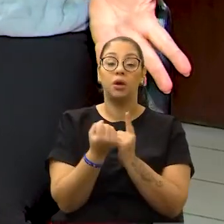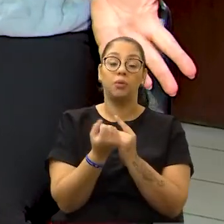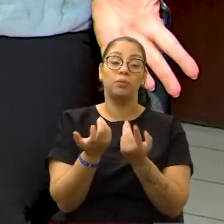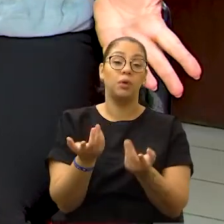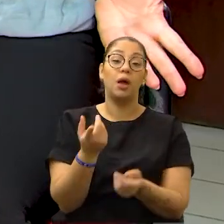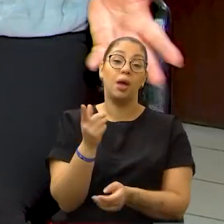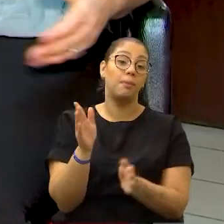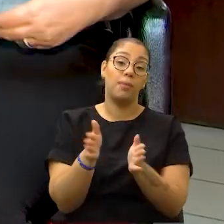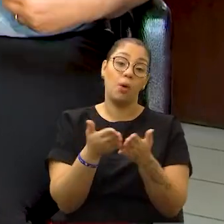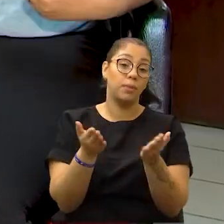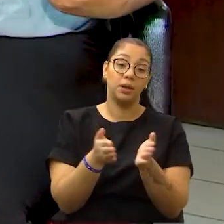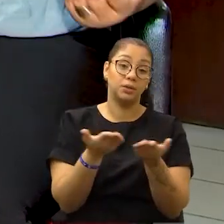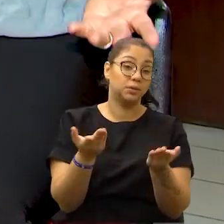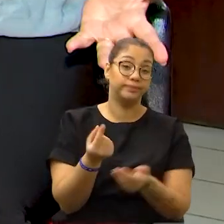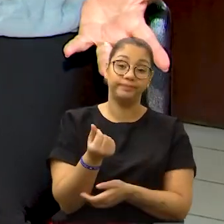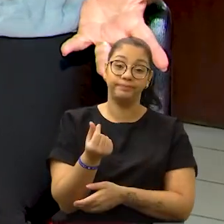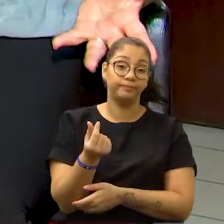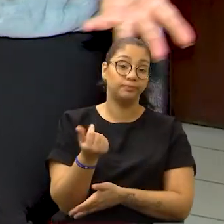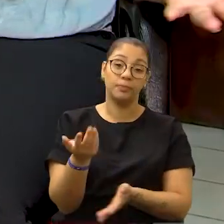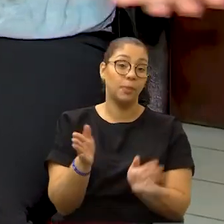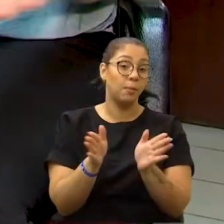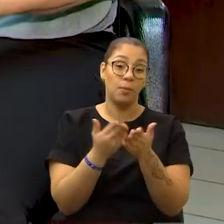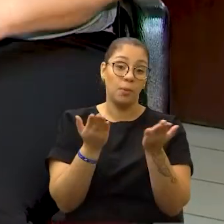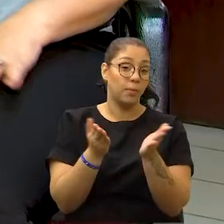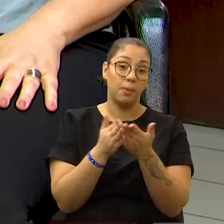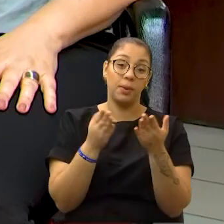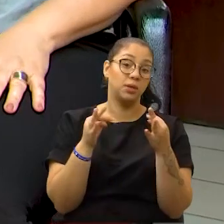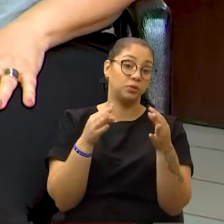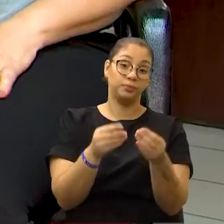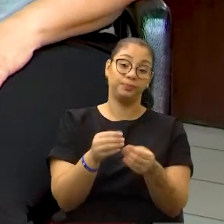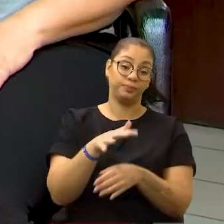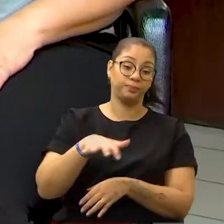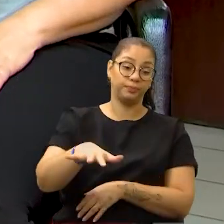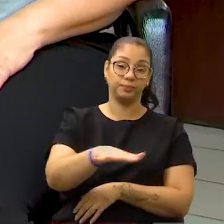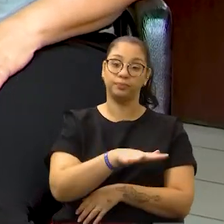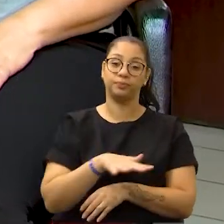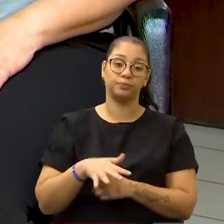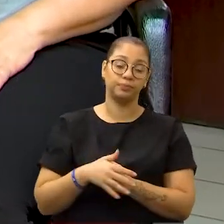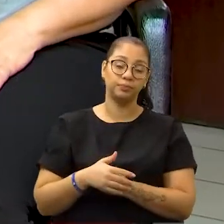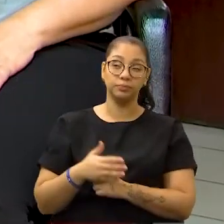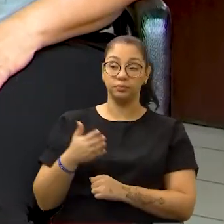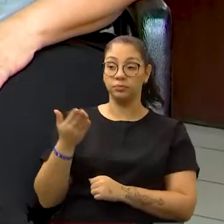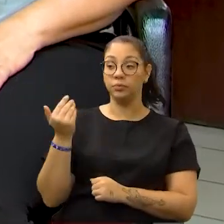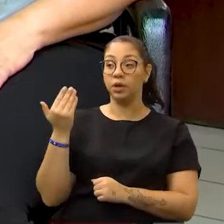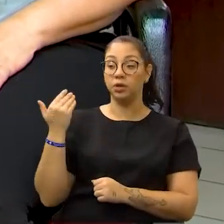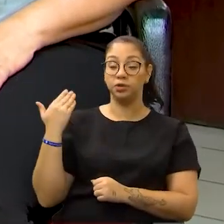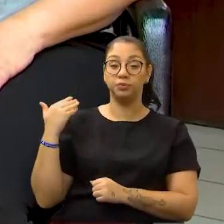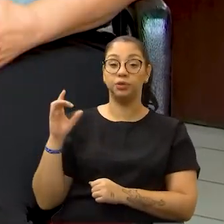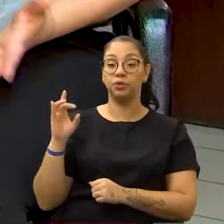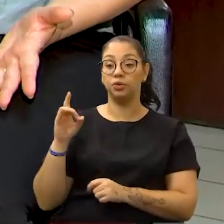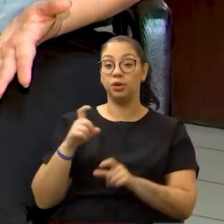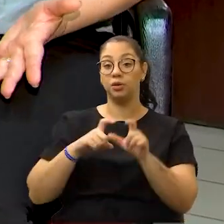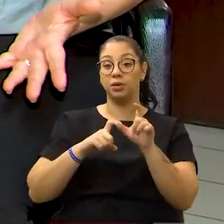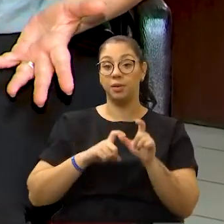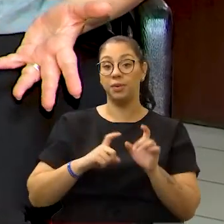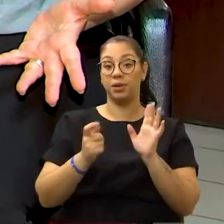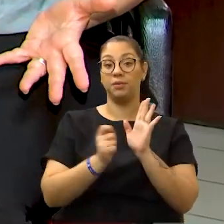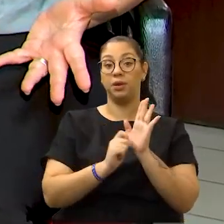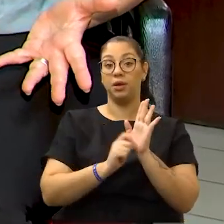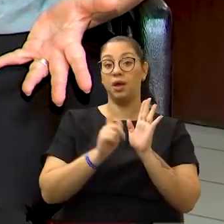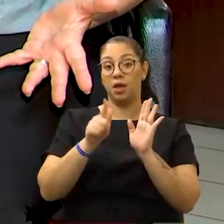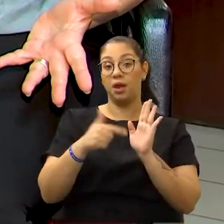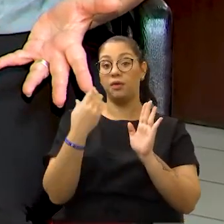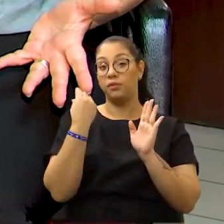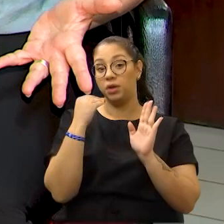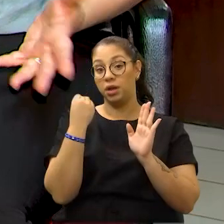social? A pobreza perpassa tudo, né? Hoje, antigamente, só a dependência química já era